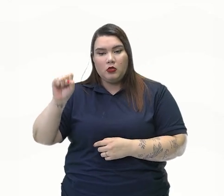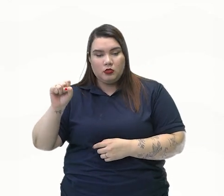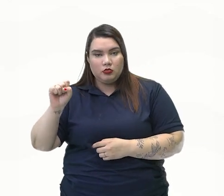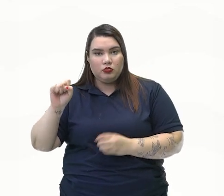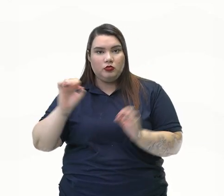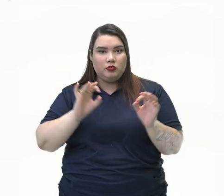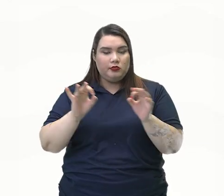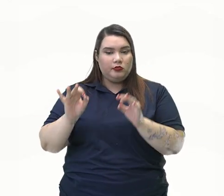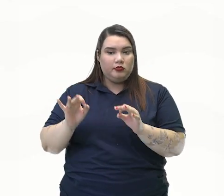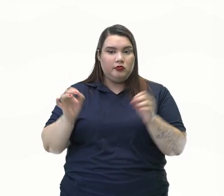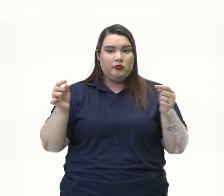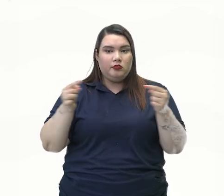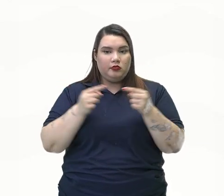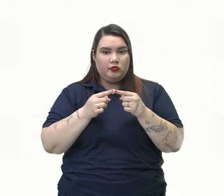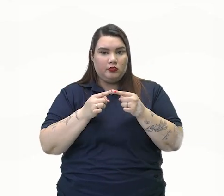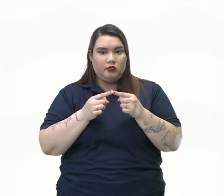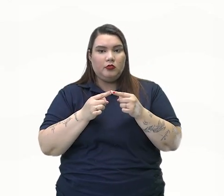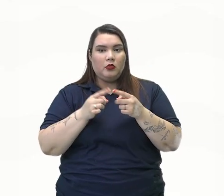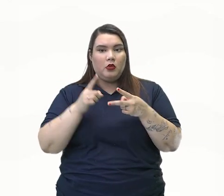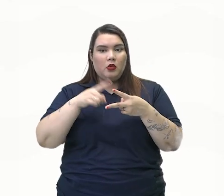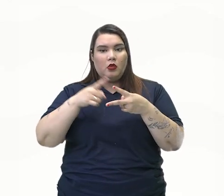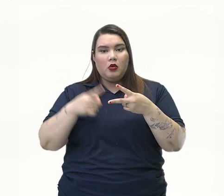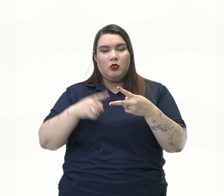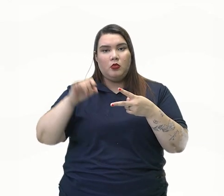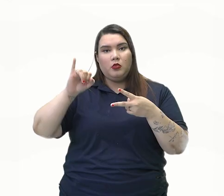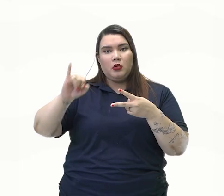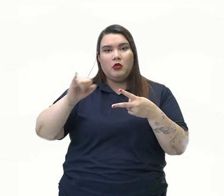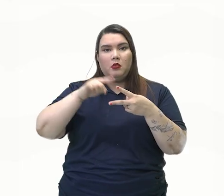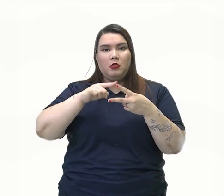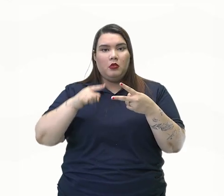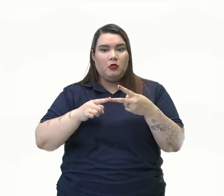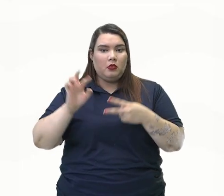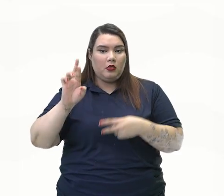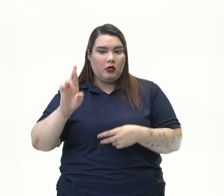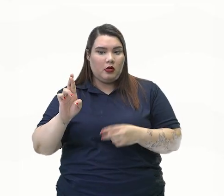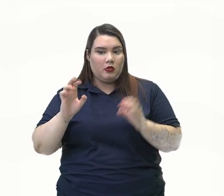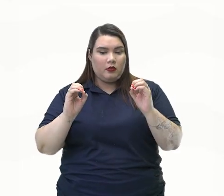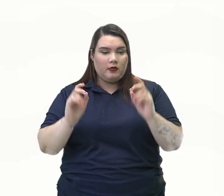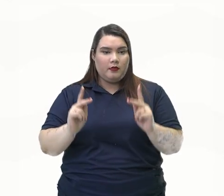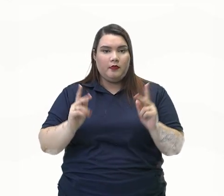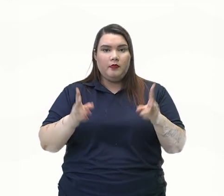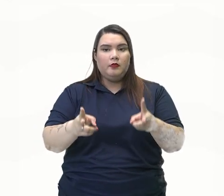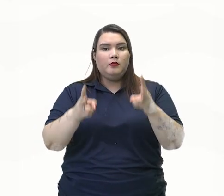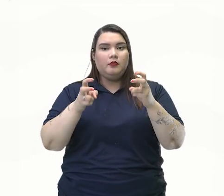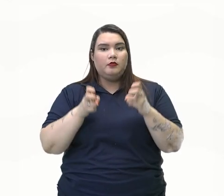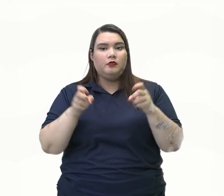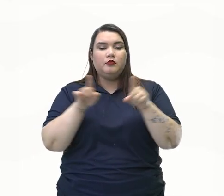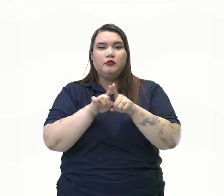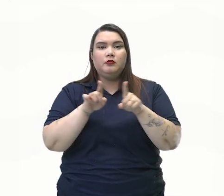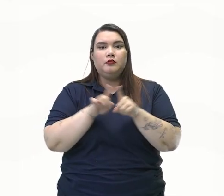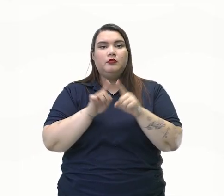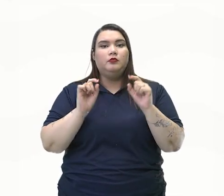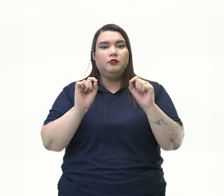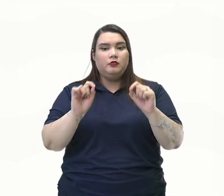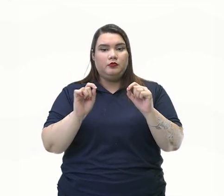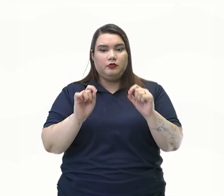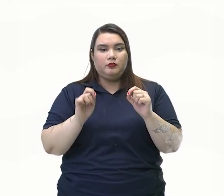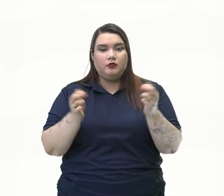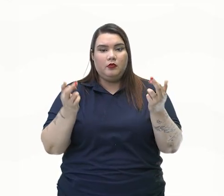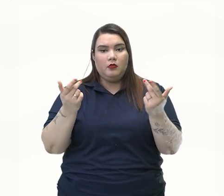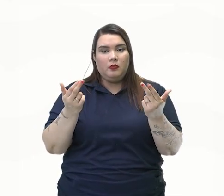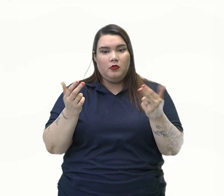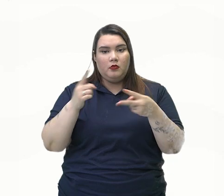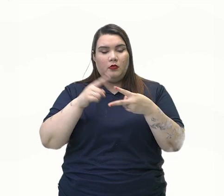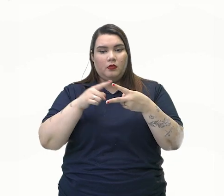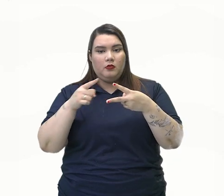de incidência e o ângulo de reflexão. Aí você observa também